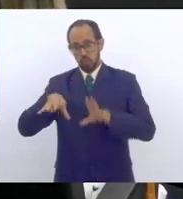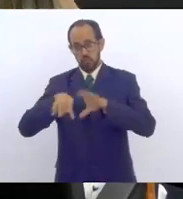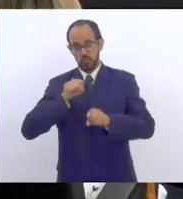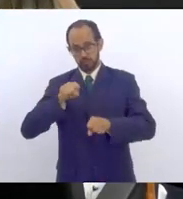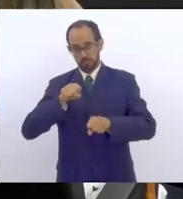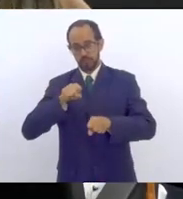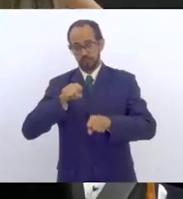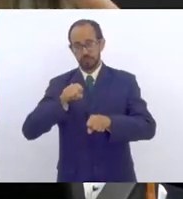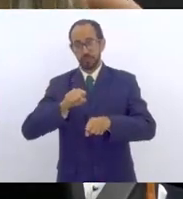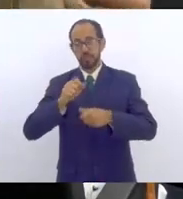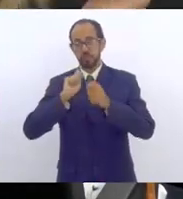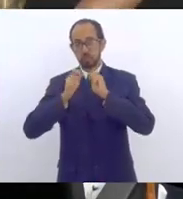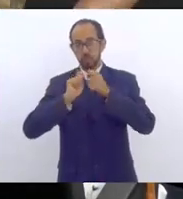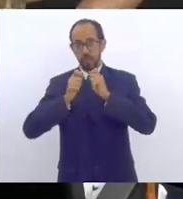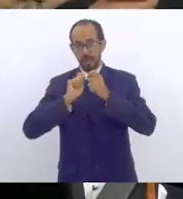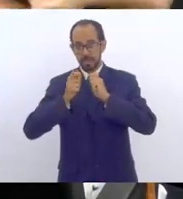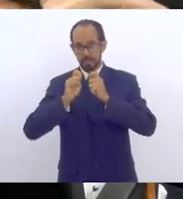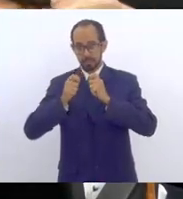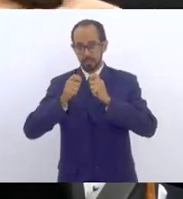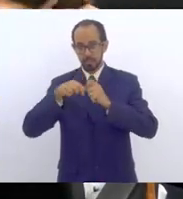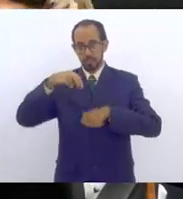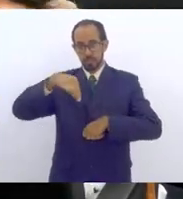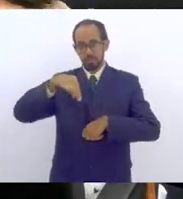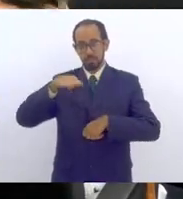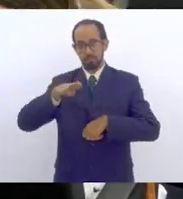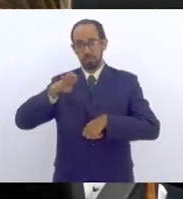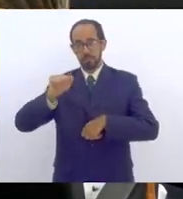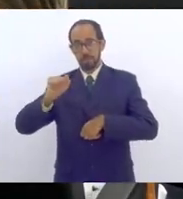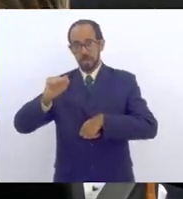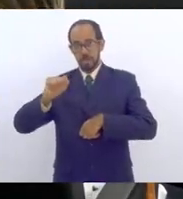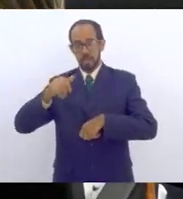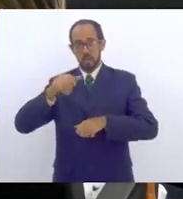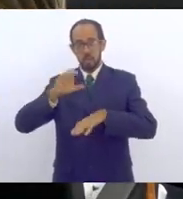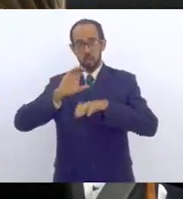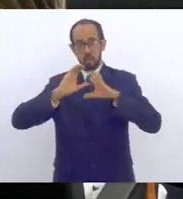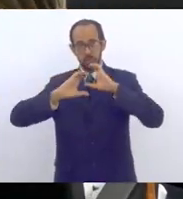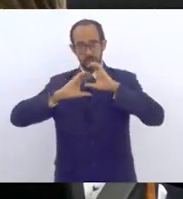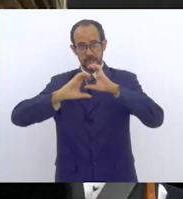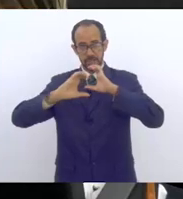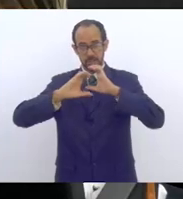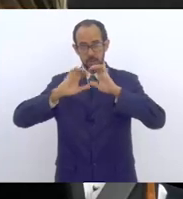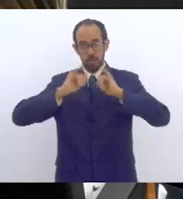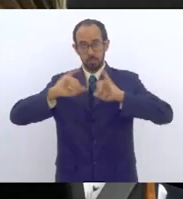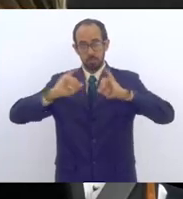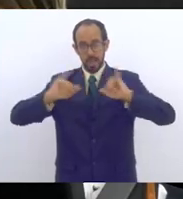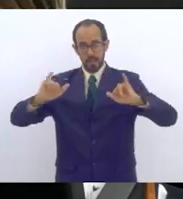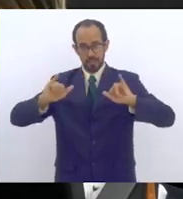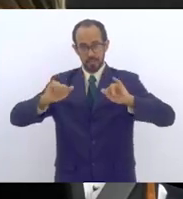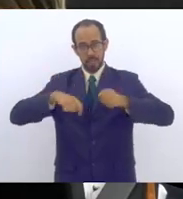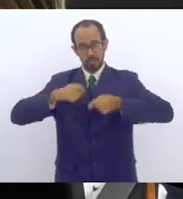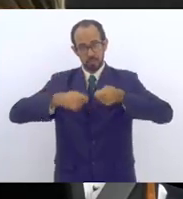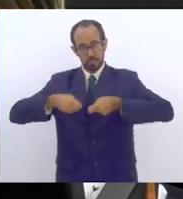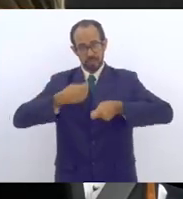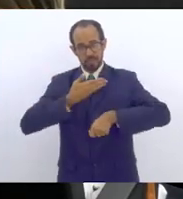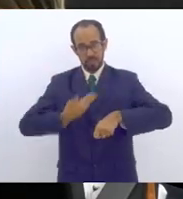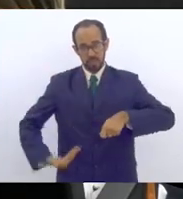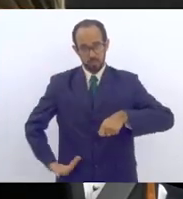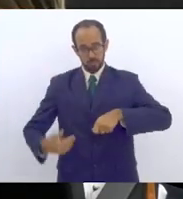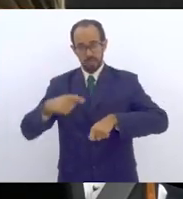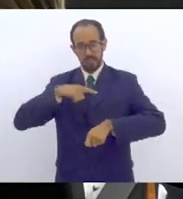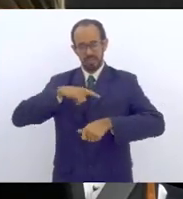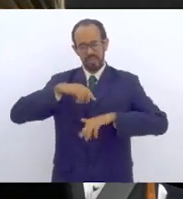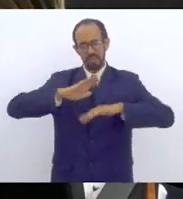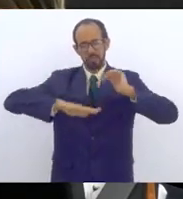graduado em jornalismo tendo MBA em comunicação e marketing também administração pública possui uma vasta carreira